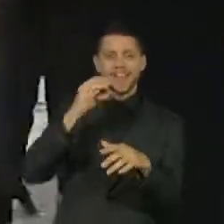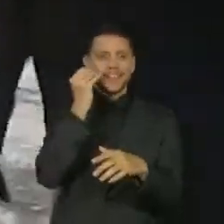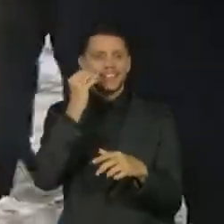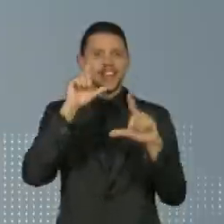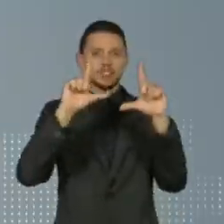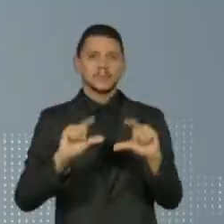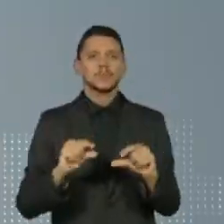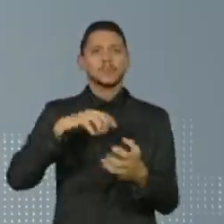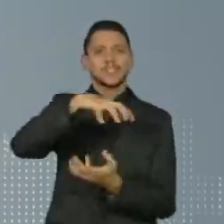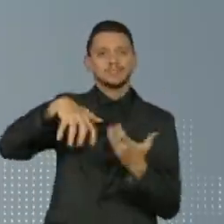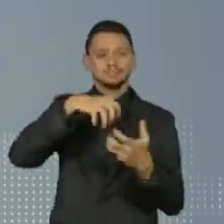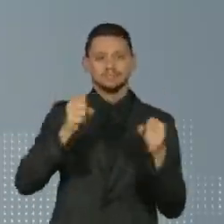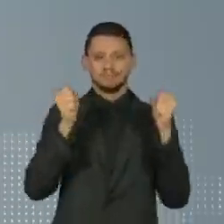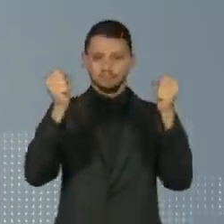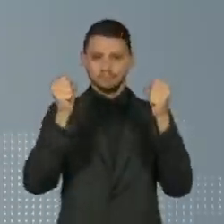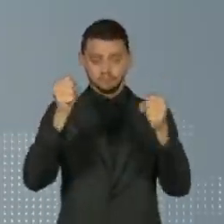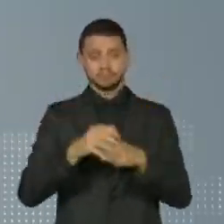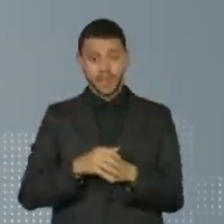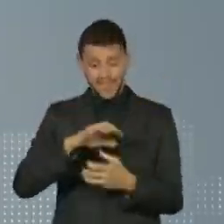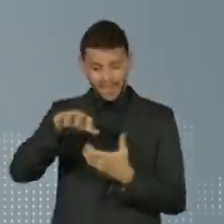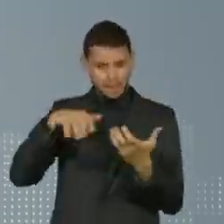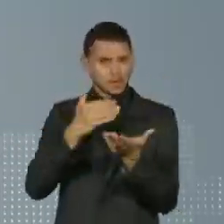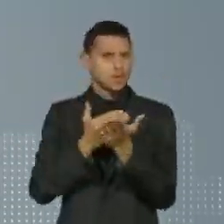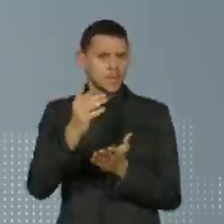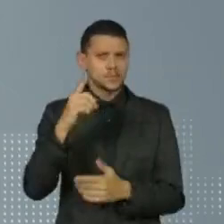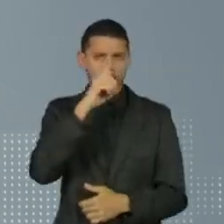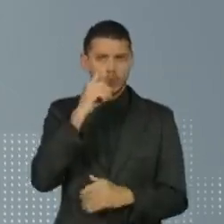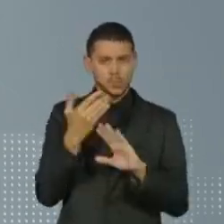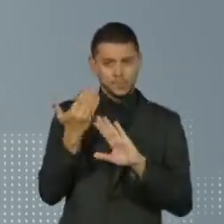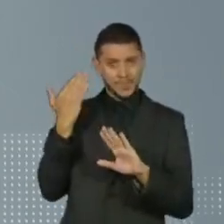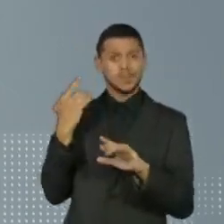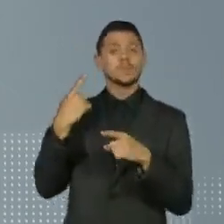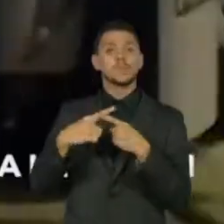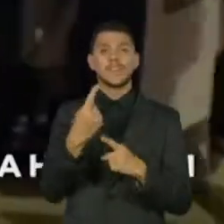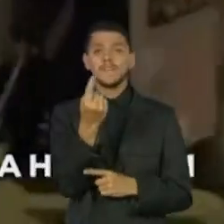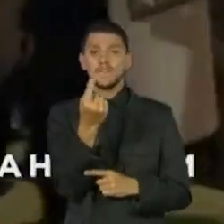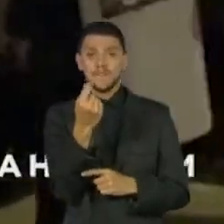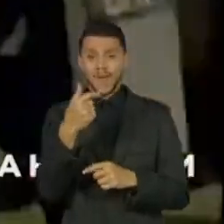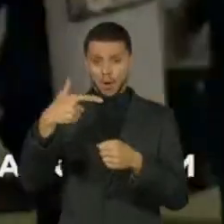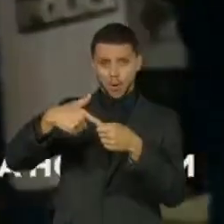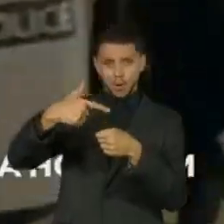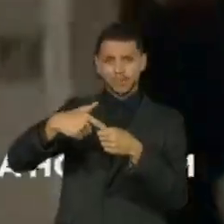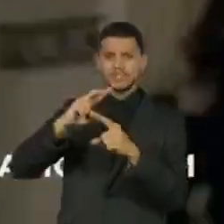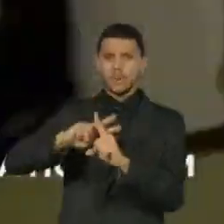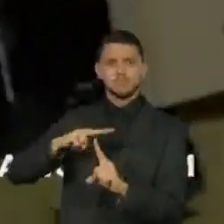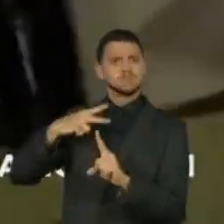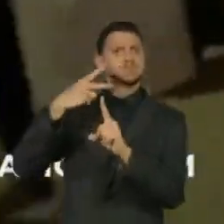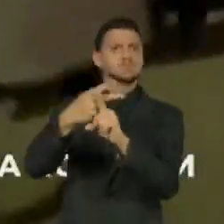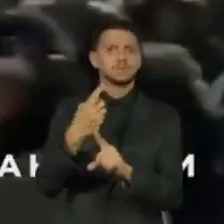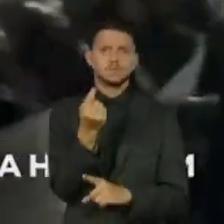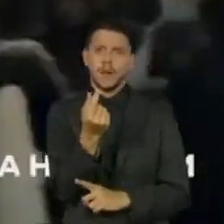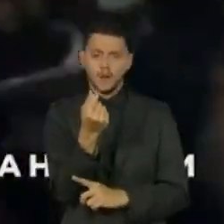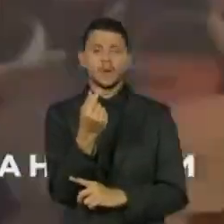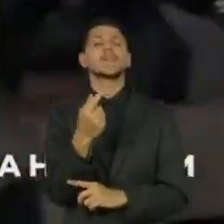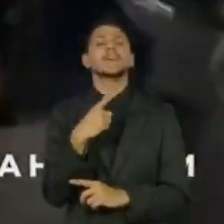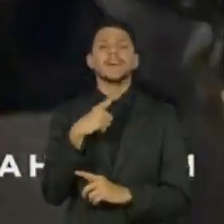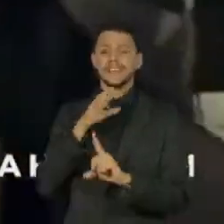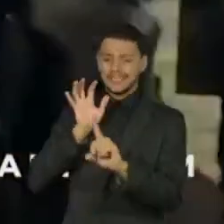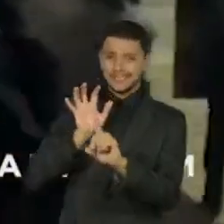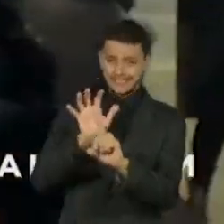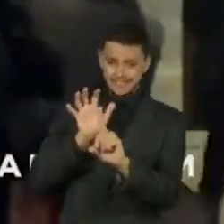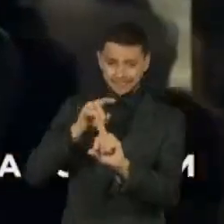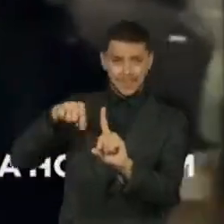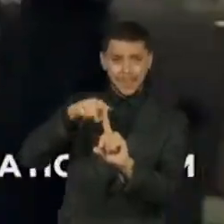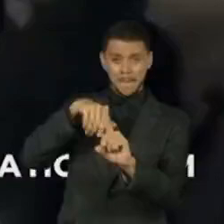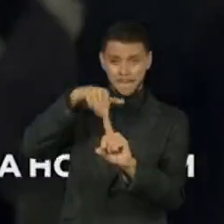revolta começou no domingo depois que o preço dos combustíveis dobrou nas bombas a repressão e inflamou ainda mais os manifestantes